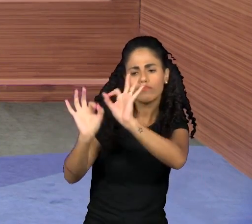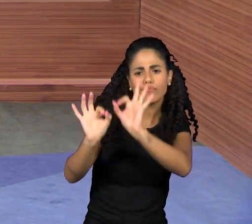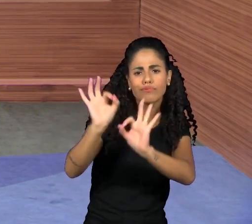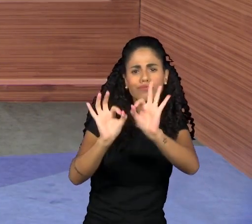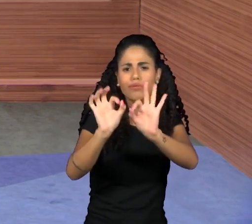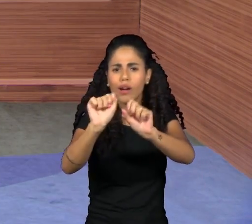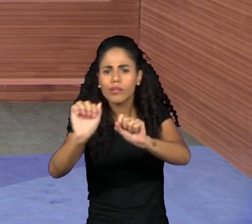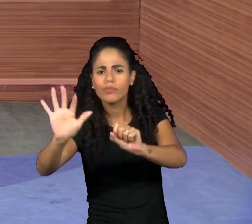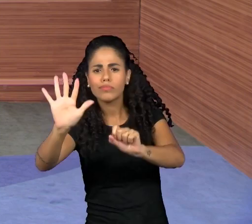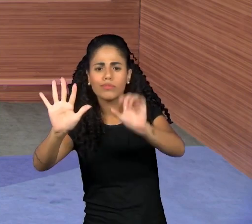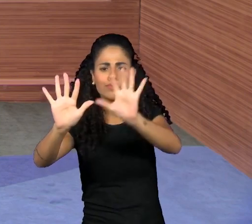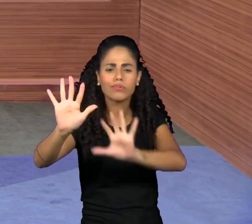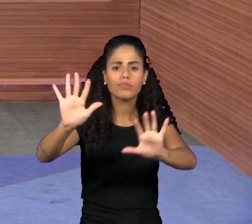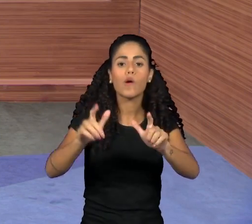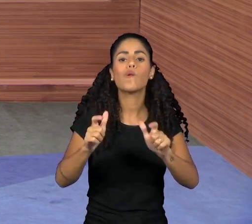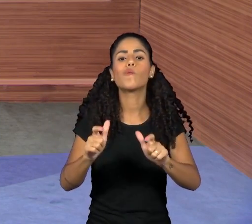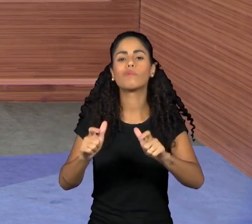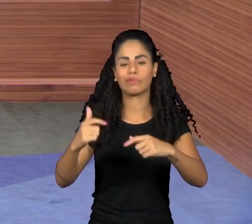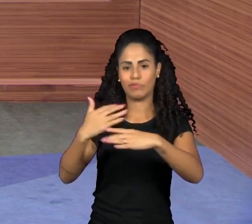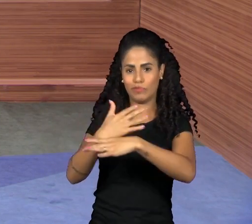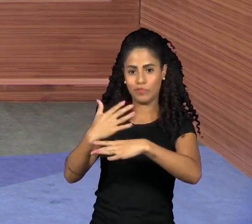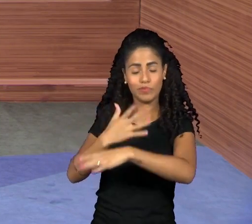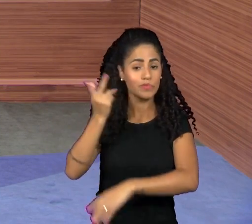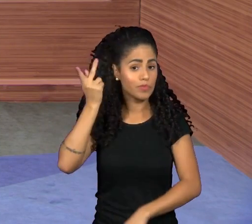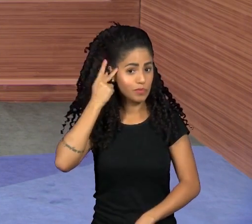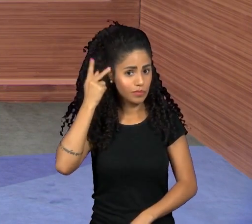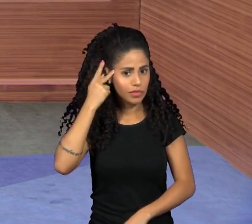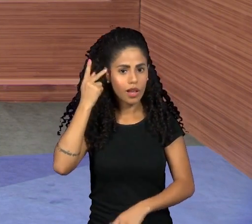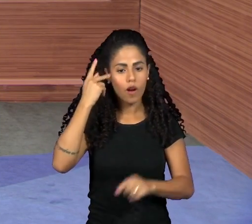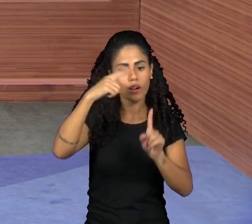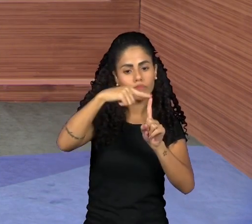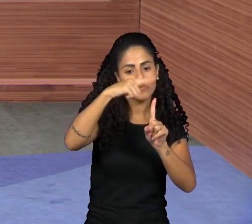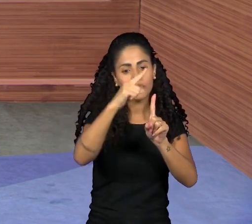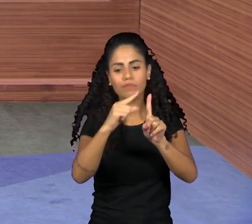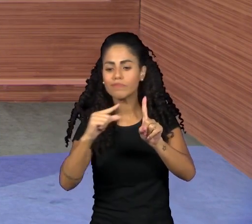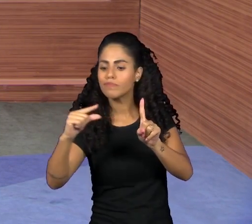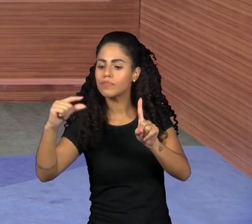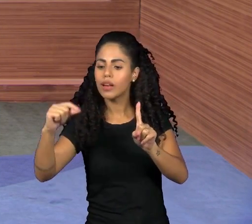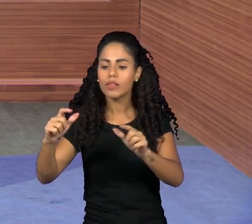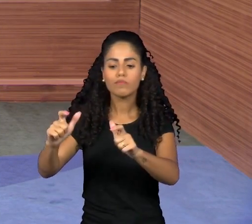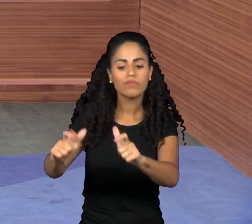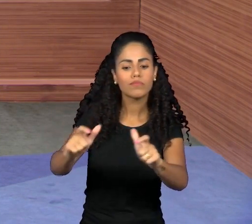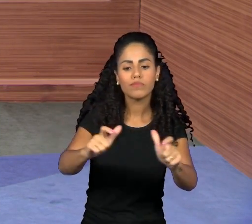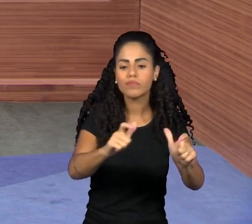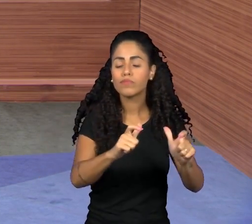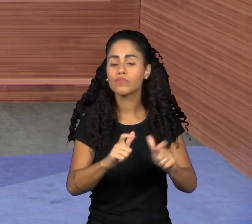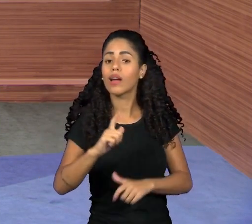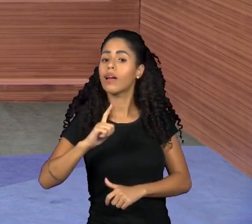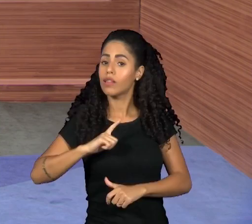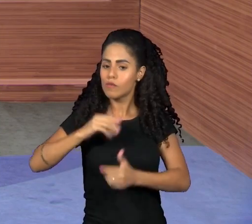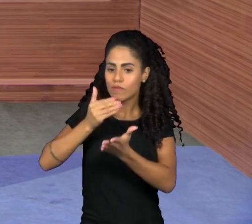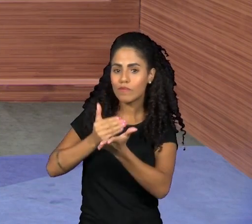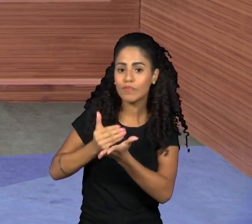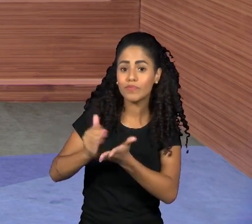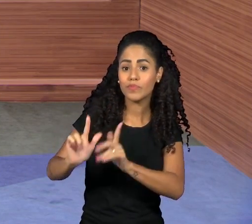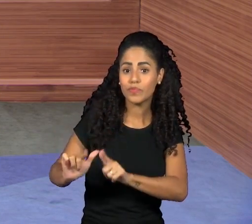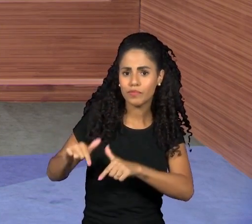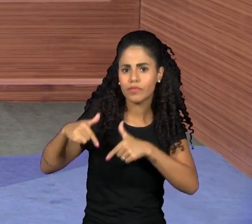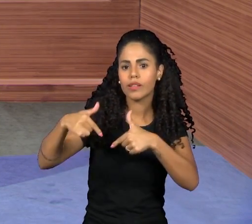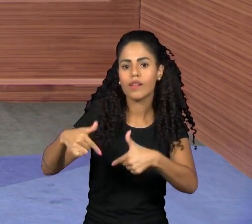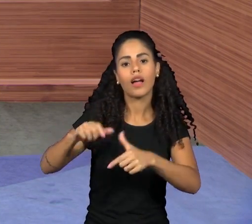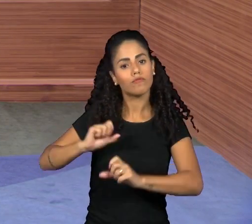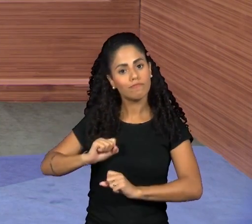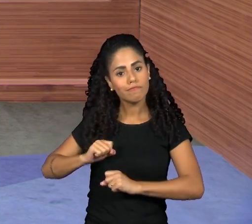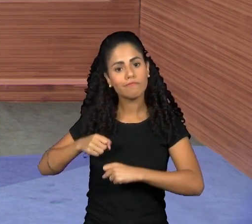encontradas dentro da cidade de São Paulo. O resgate de plantas em áreas degradadas é parte da iniciativa em defesa